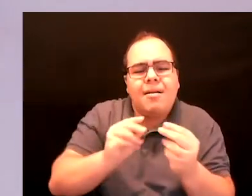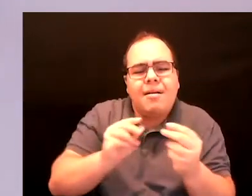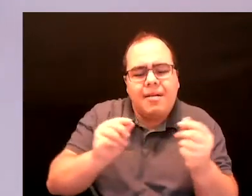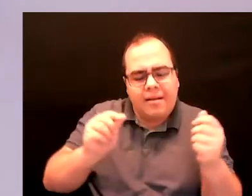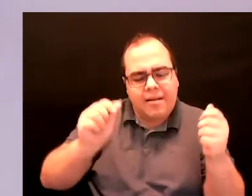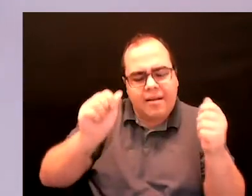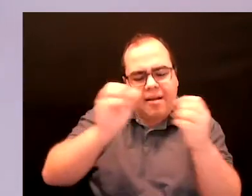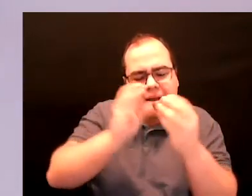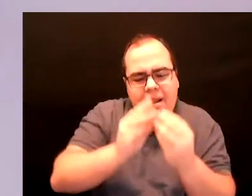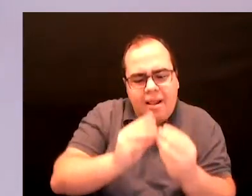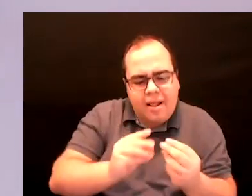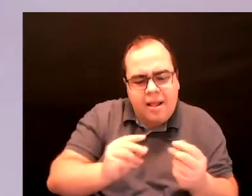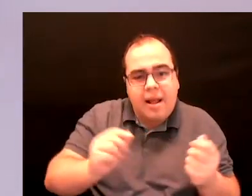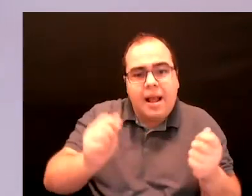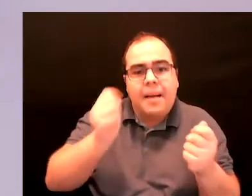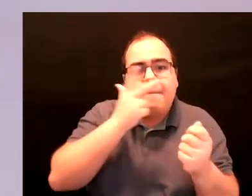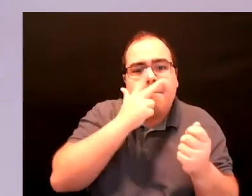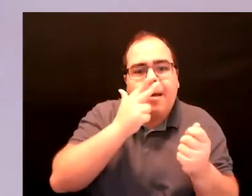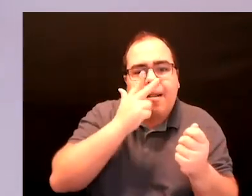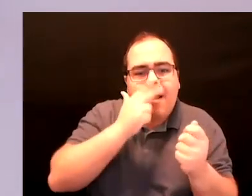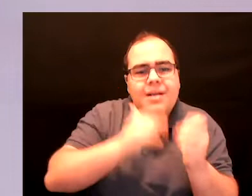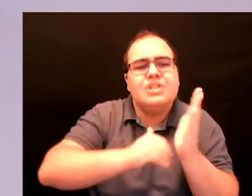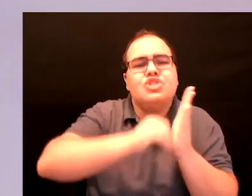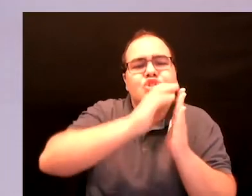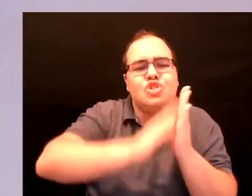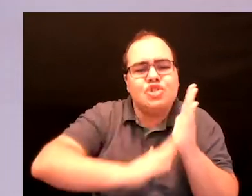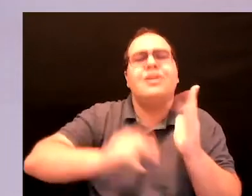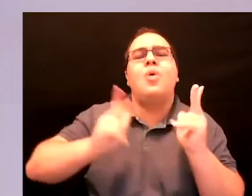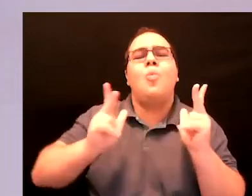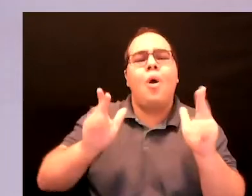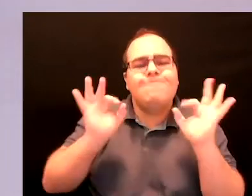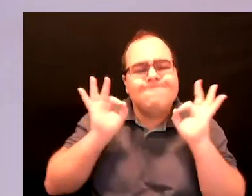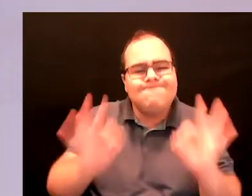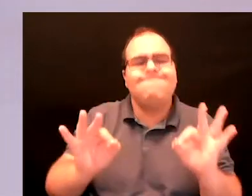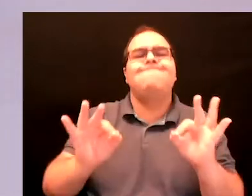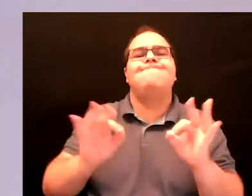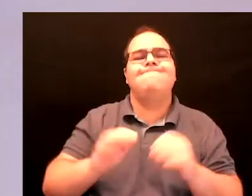e vai realmente ficando uma consistência de uma tinta.